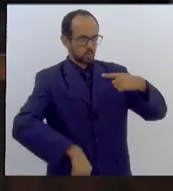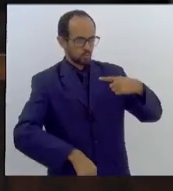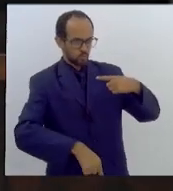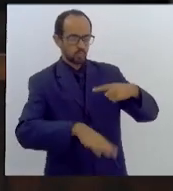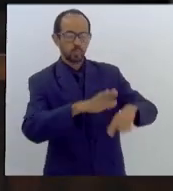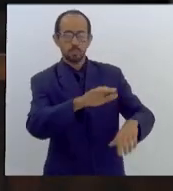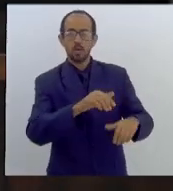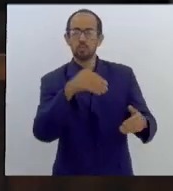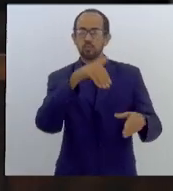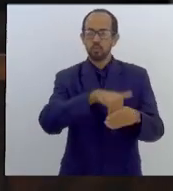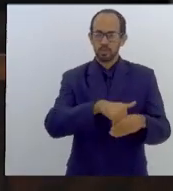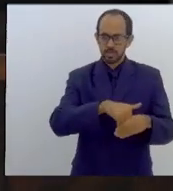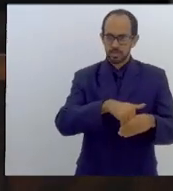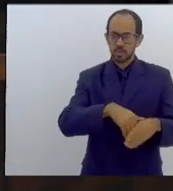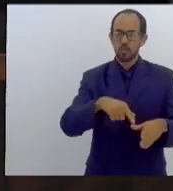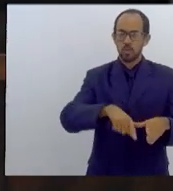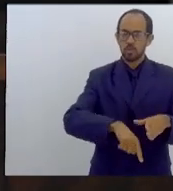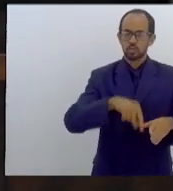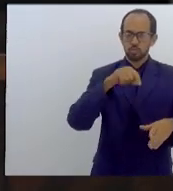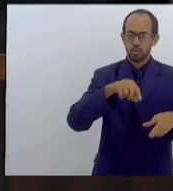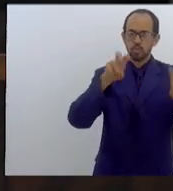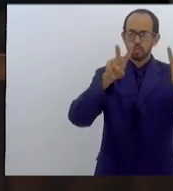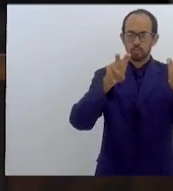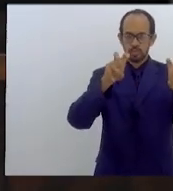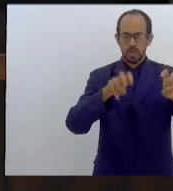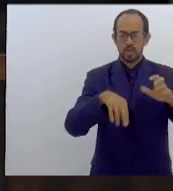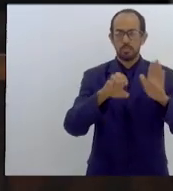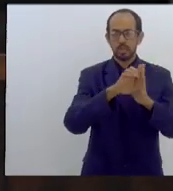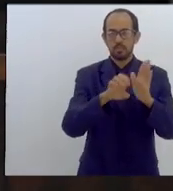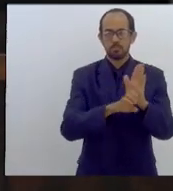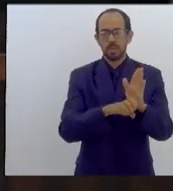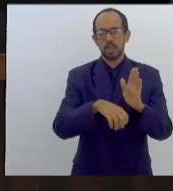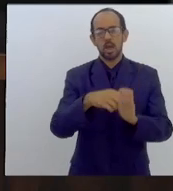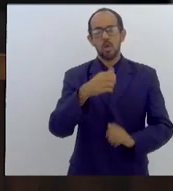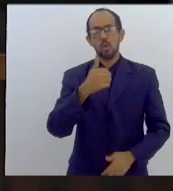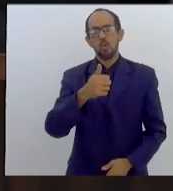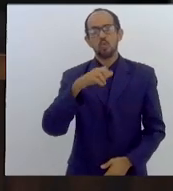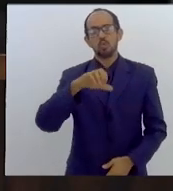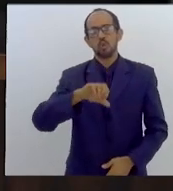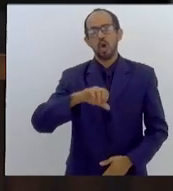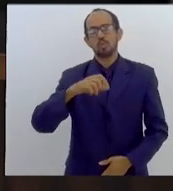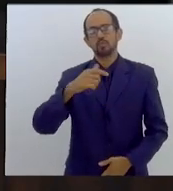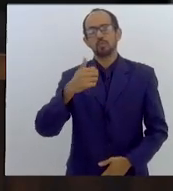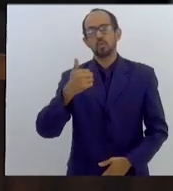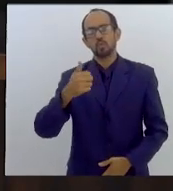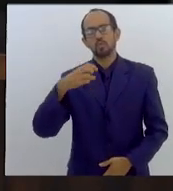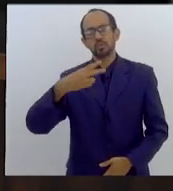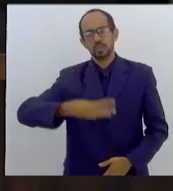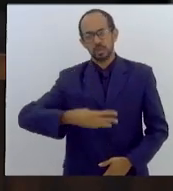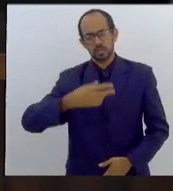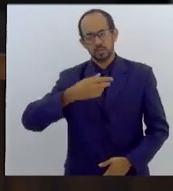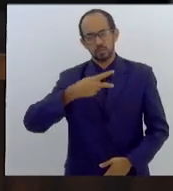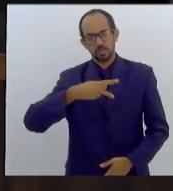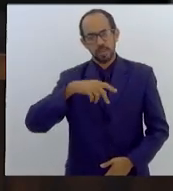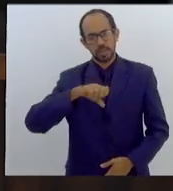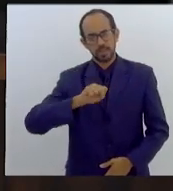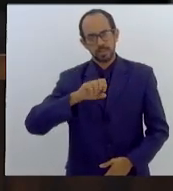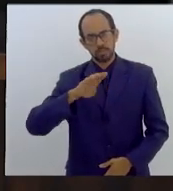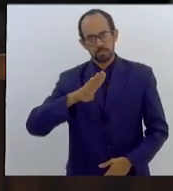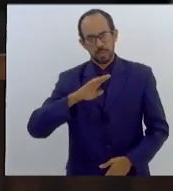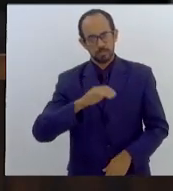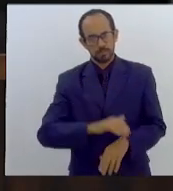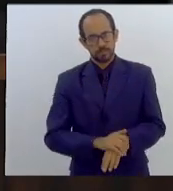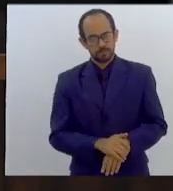em votação, destaques da emenda 1913 da bancada do PSB. Se os que aprovam, permaneçam como estão, rejeitado.